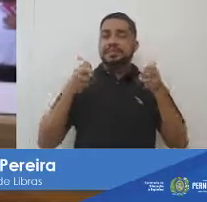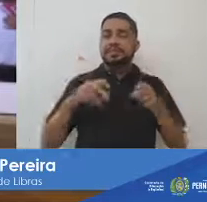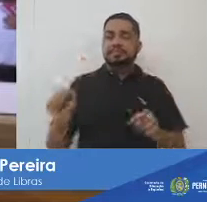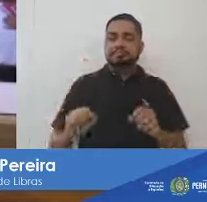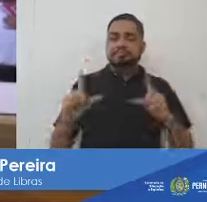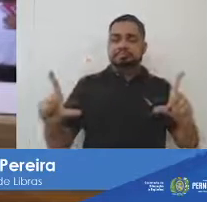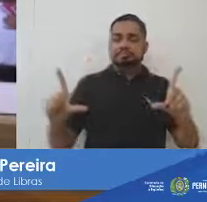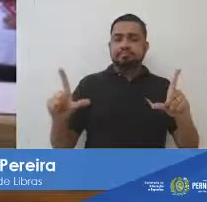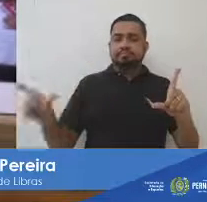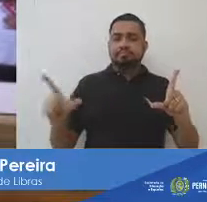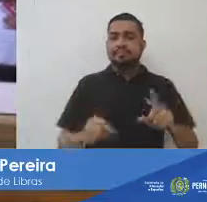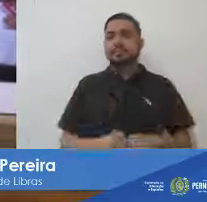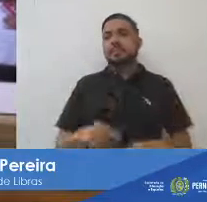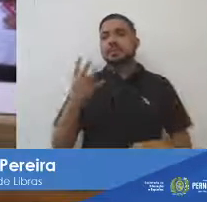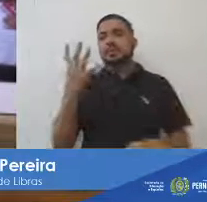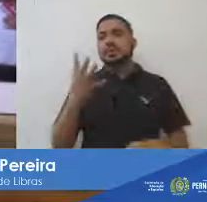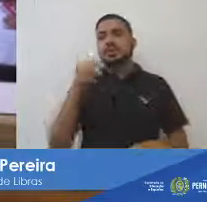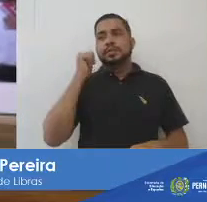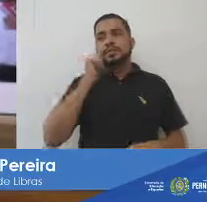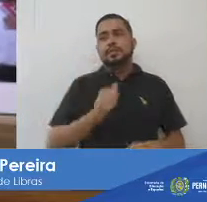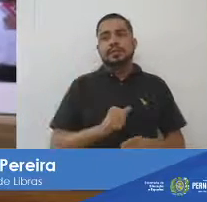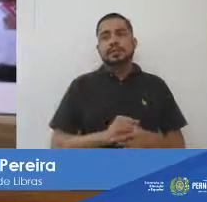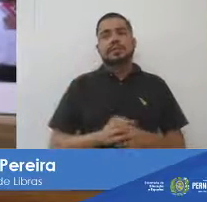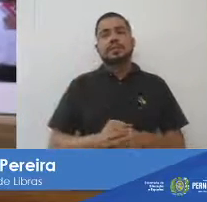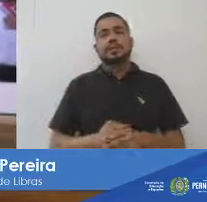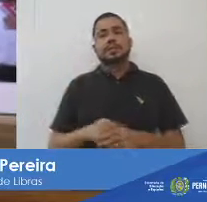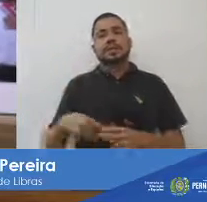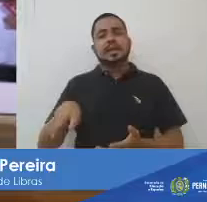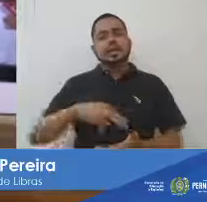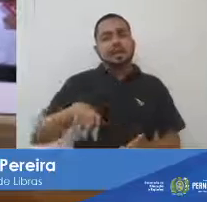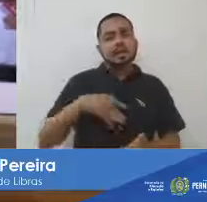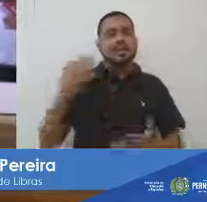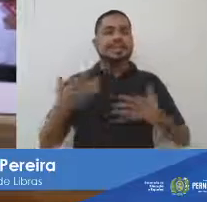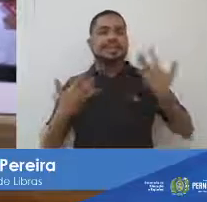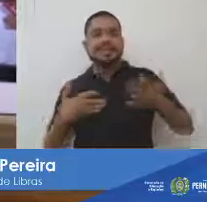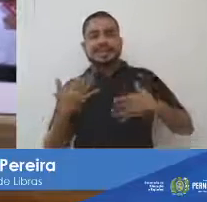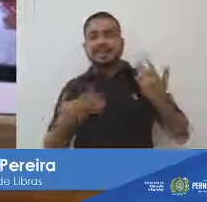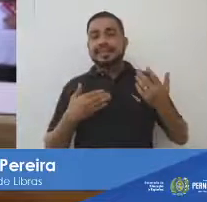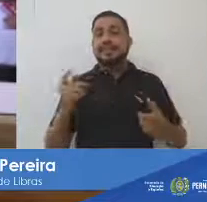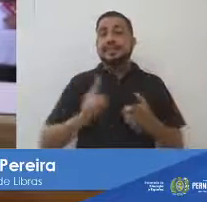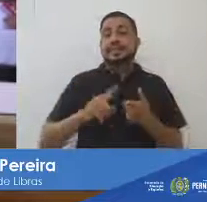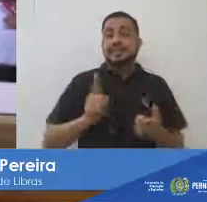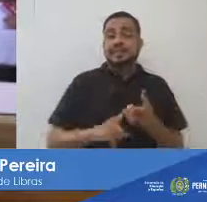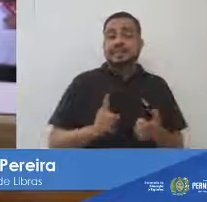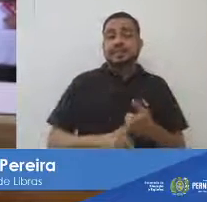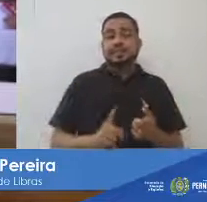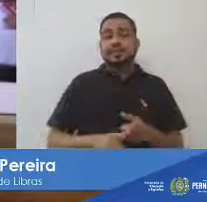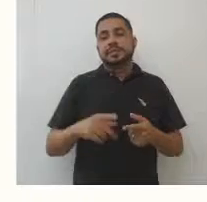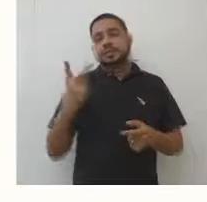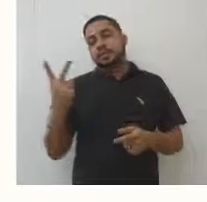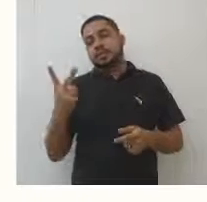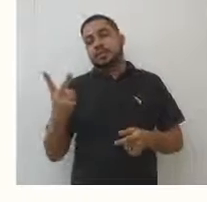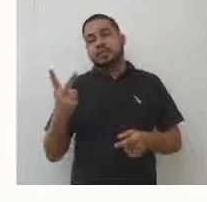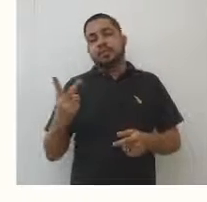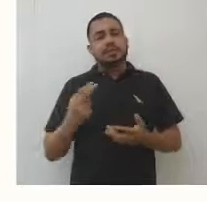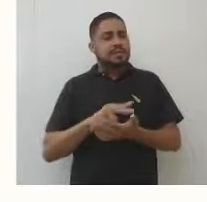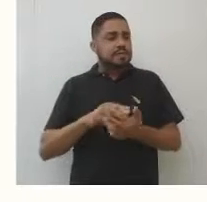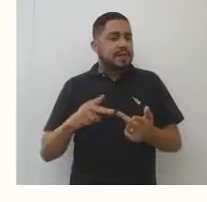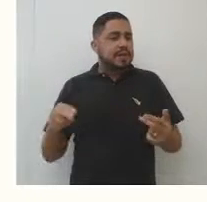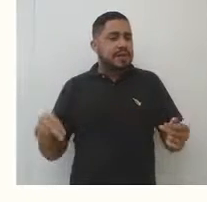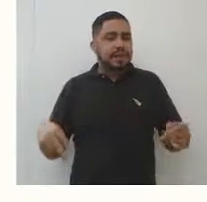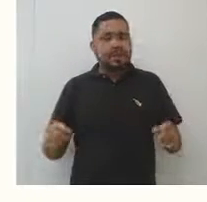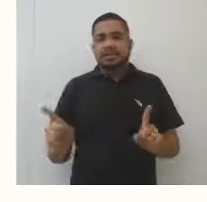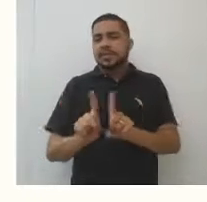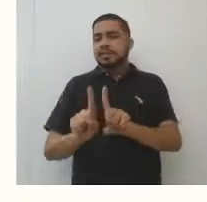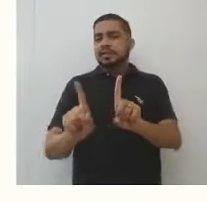aqui de 4 moças dançando, se divertindo. A gente tem a figura de vários casais na